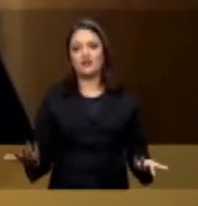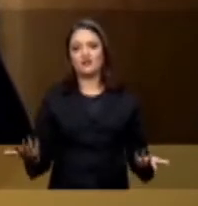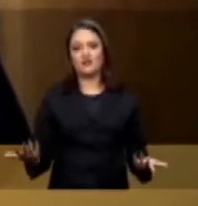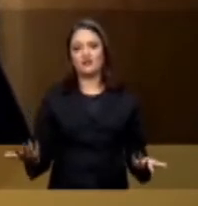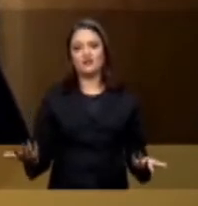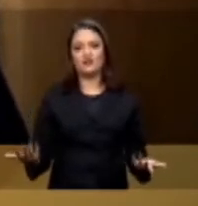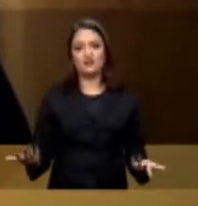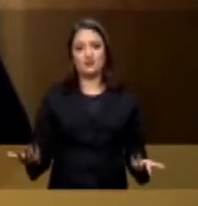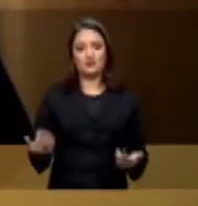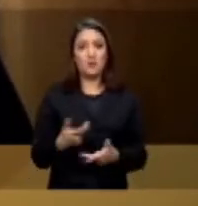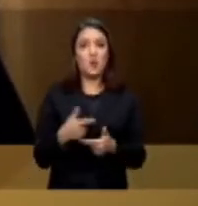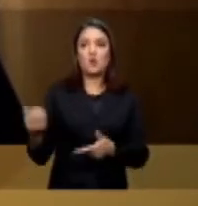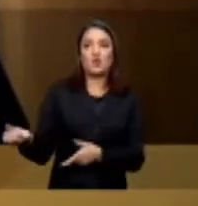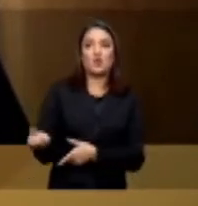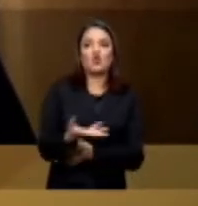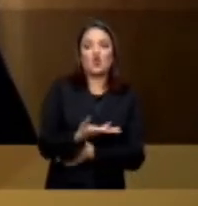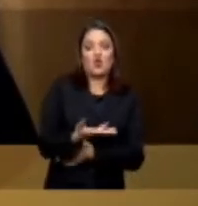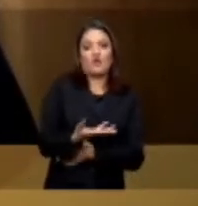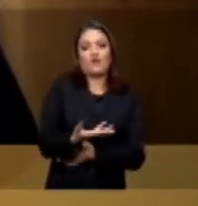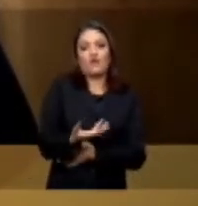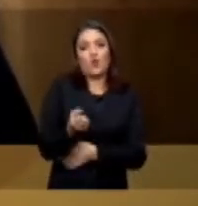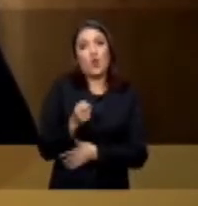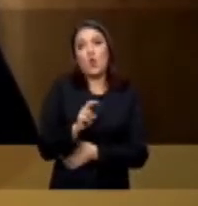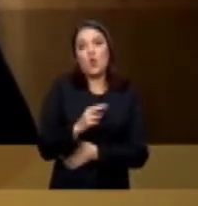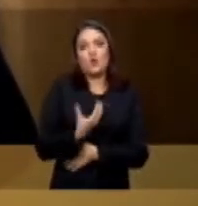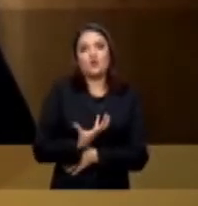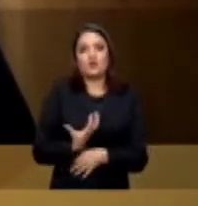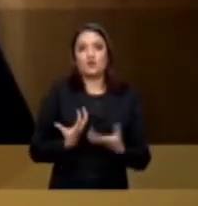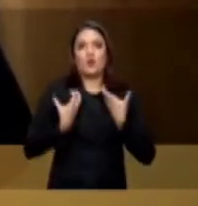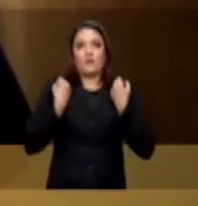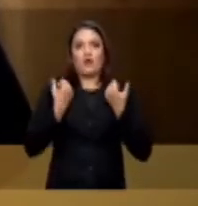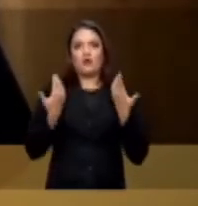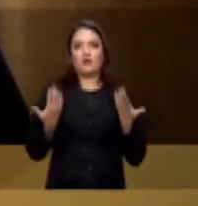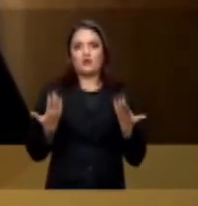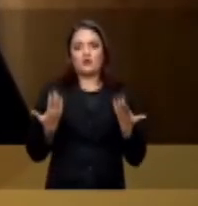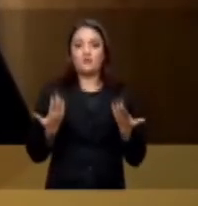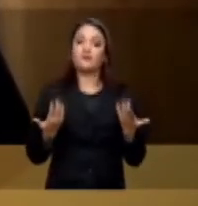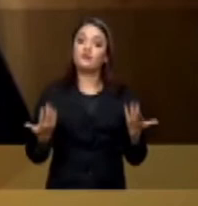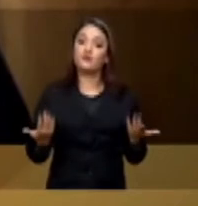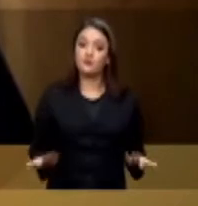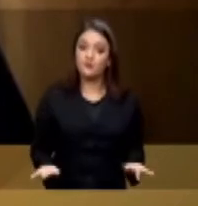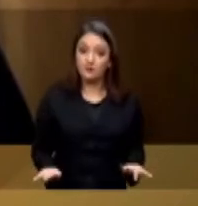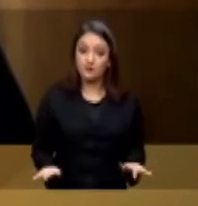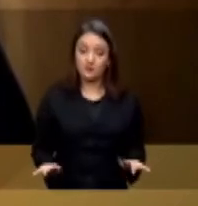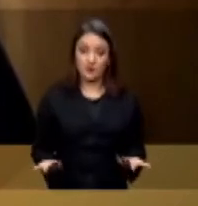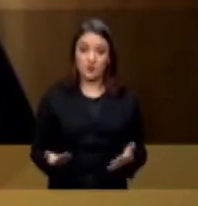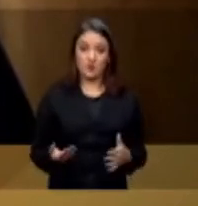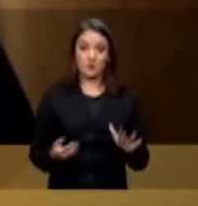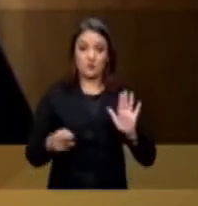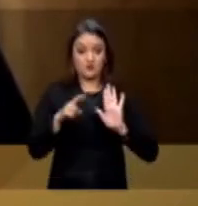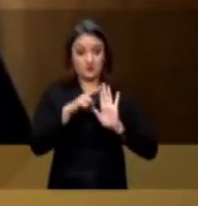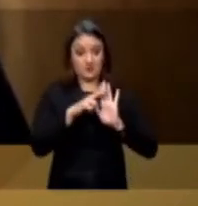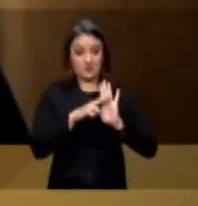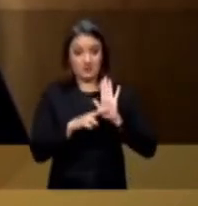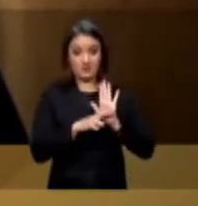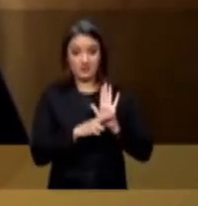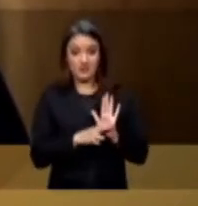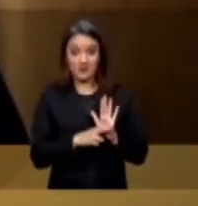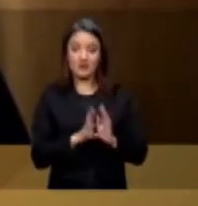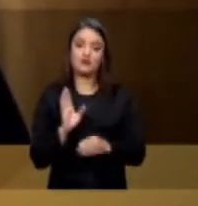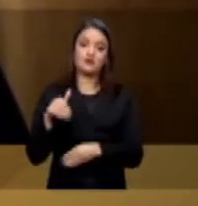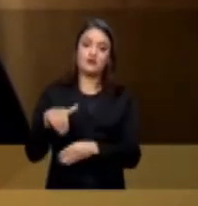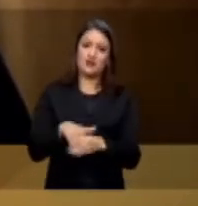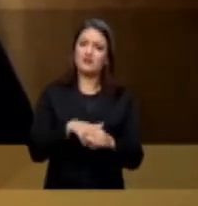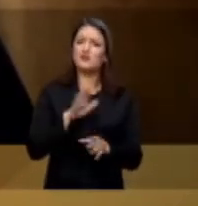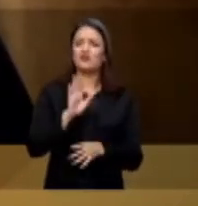uma inovação ou de uma surpresa. Este regramento das eleições